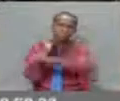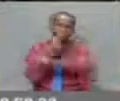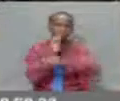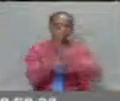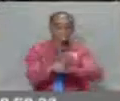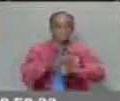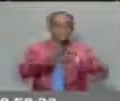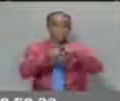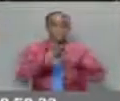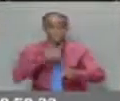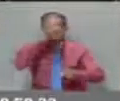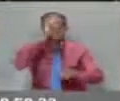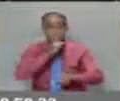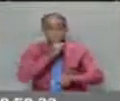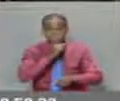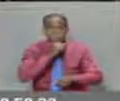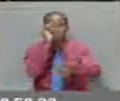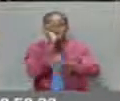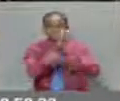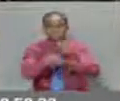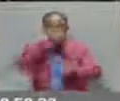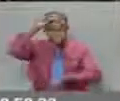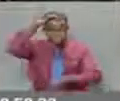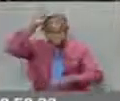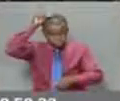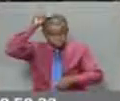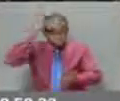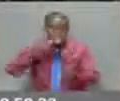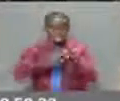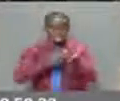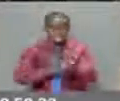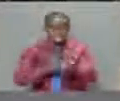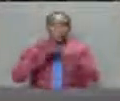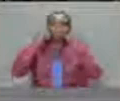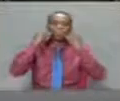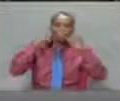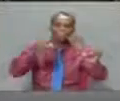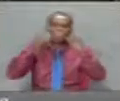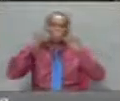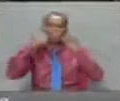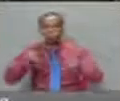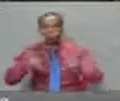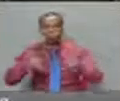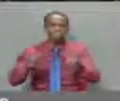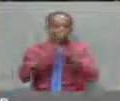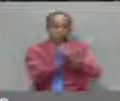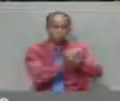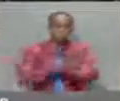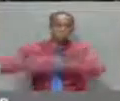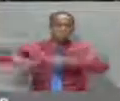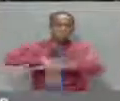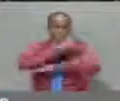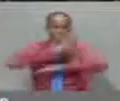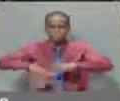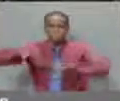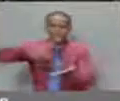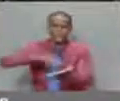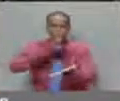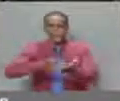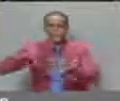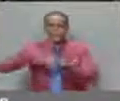província também fez sair um comunicado onde estava muito claro que não haviam bailes, não havia nada, ajuntamentos, nada. Mas ainda assim, aqueles